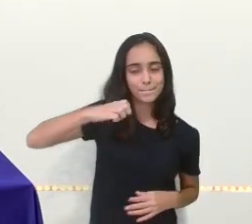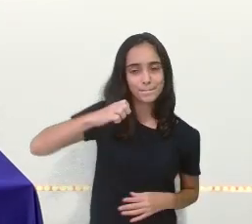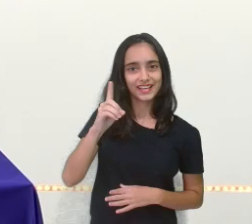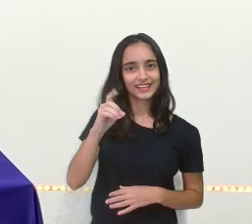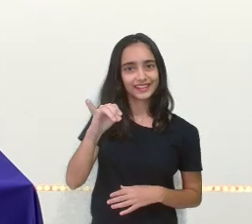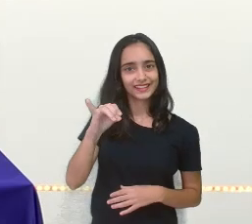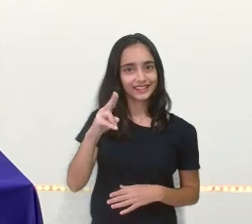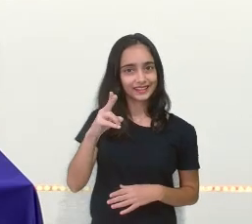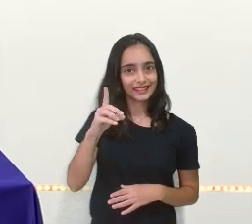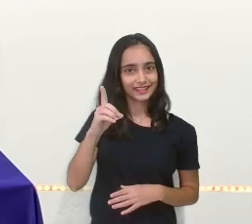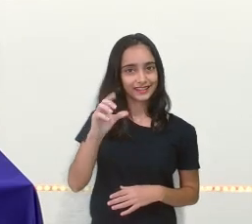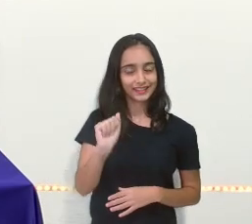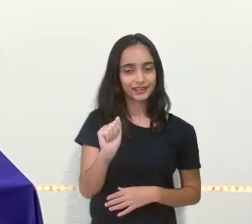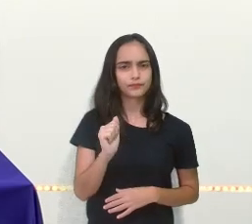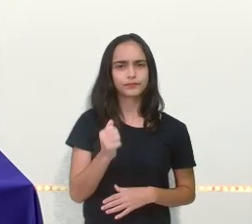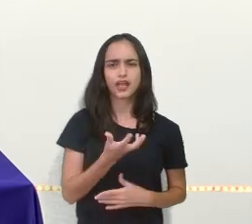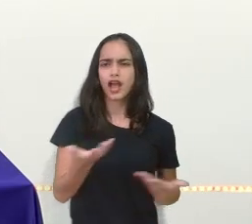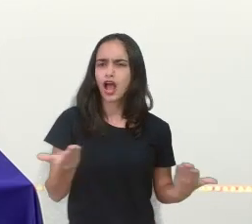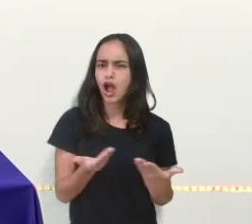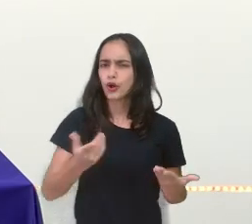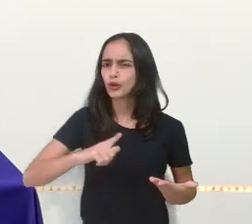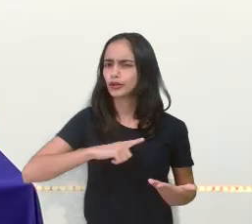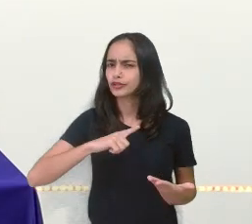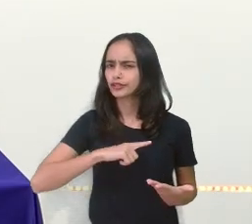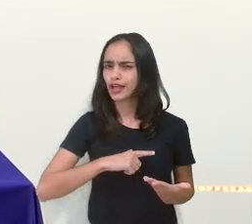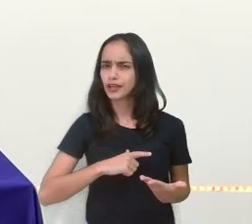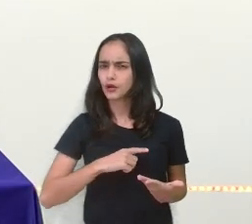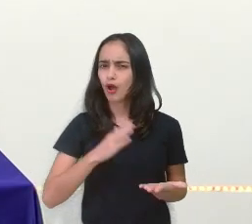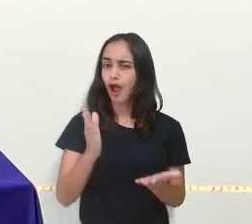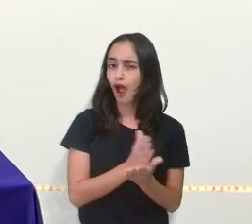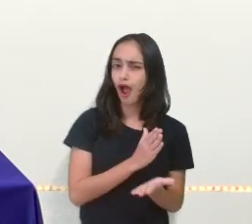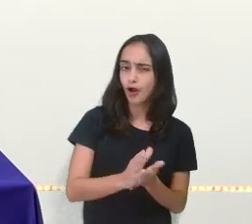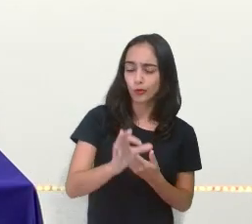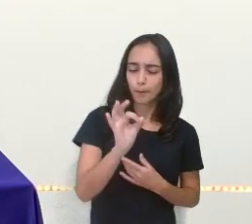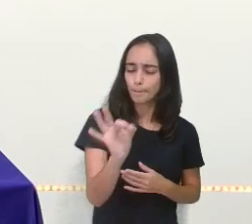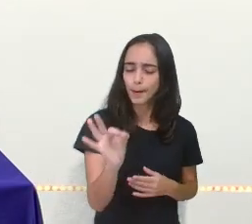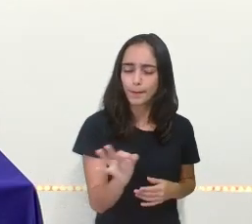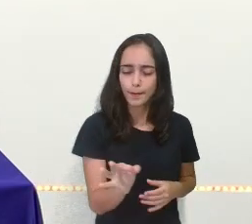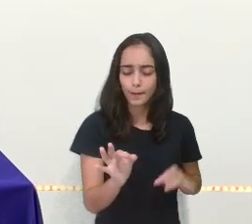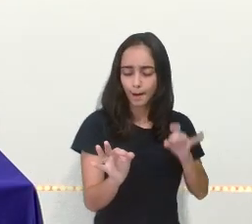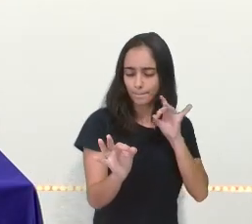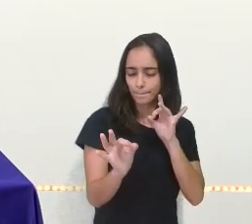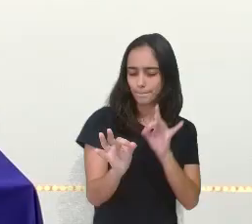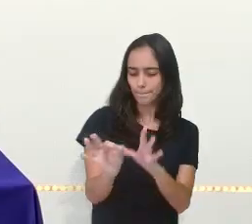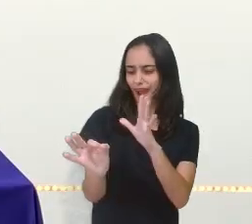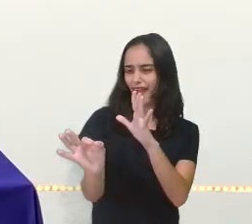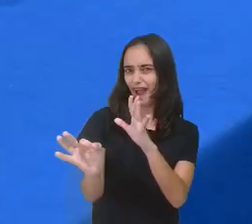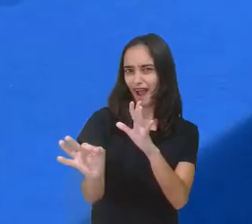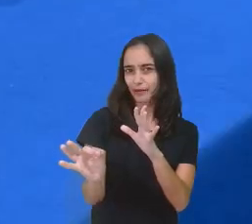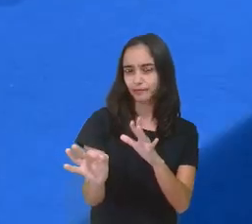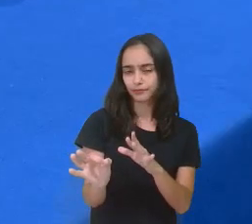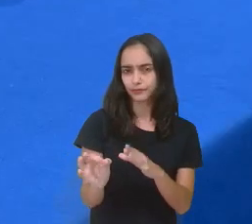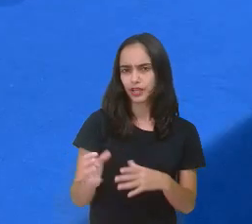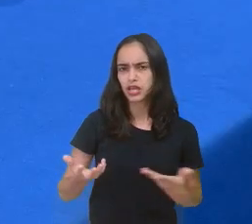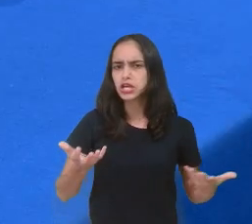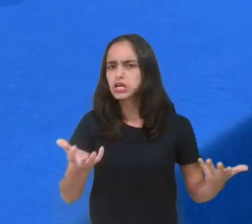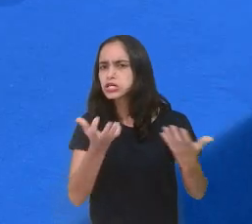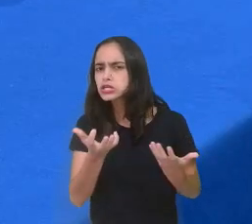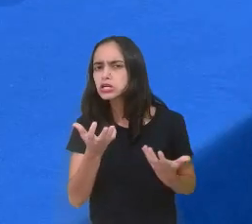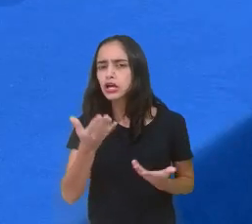de gude e quero saber quantas tem. Então, eu vou contar agora, para a gente saber quantas bolinhas